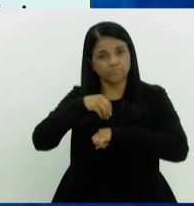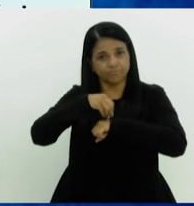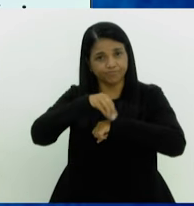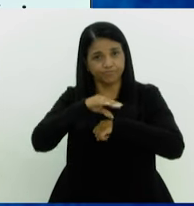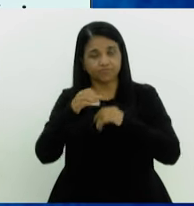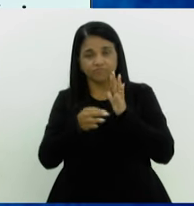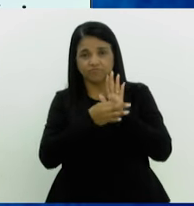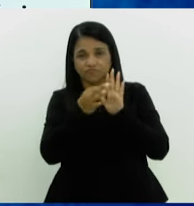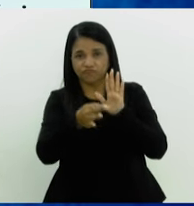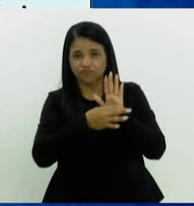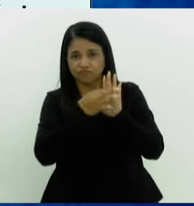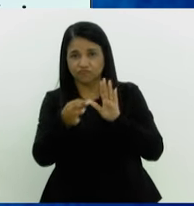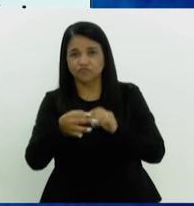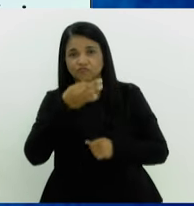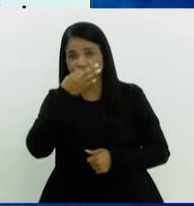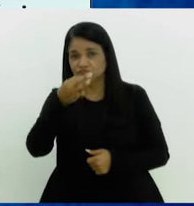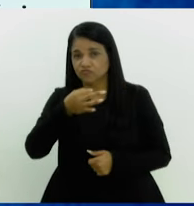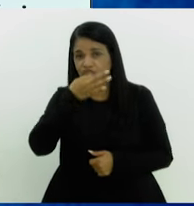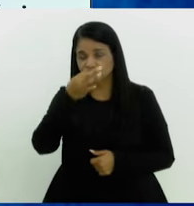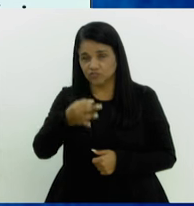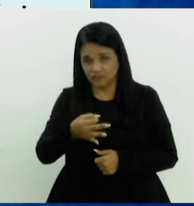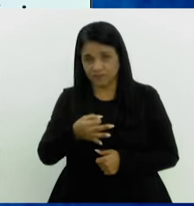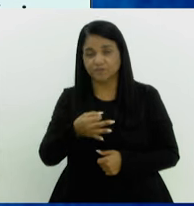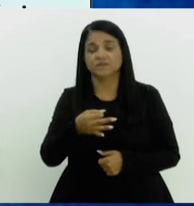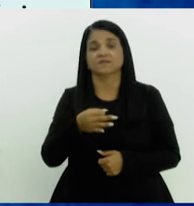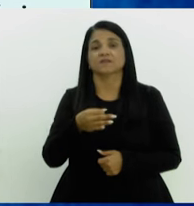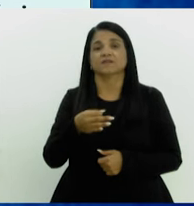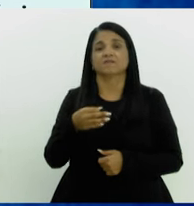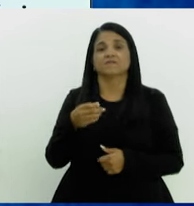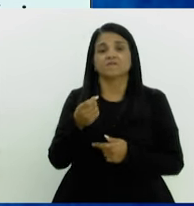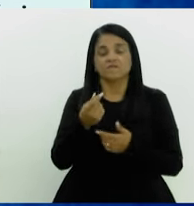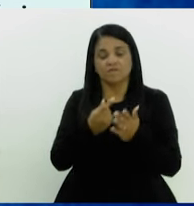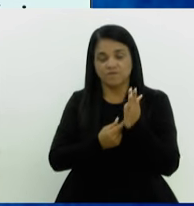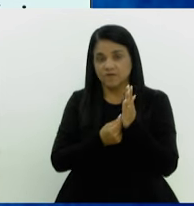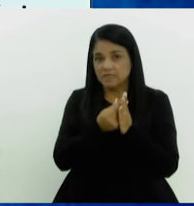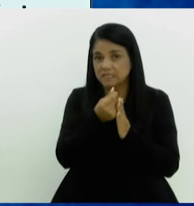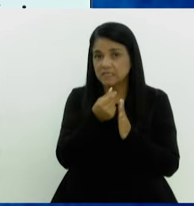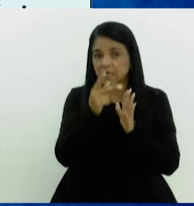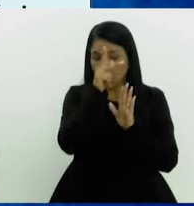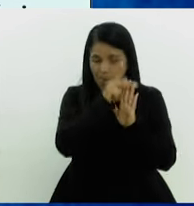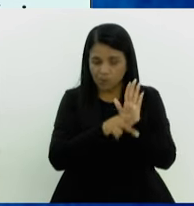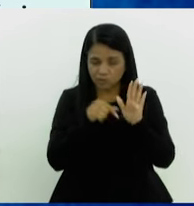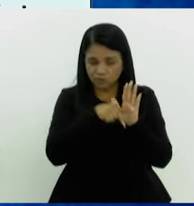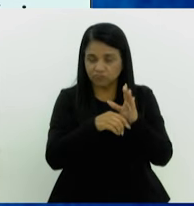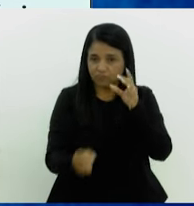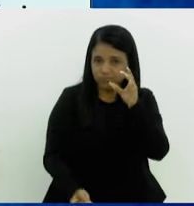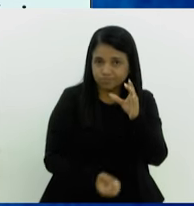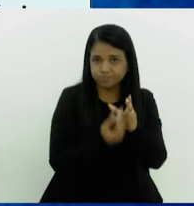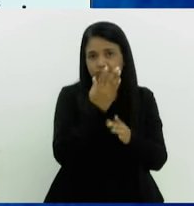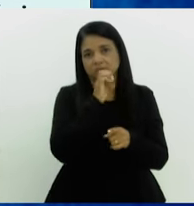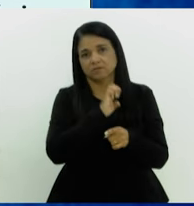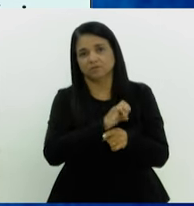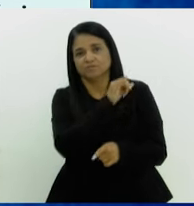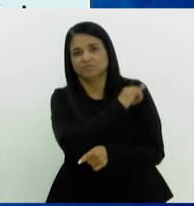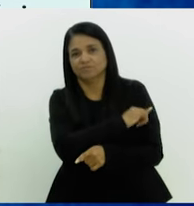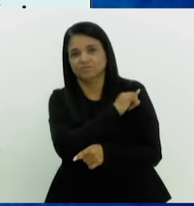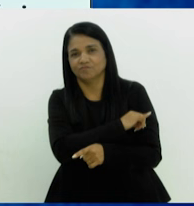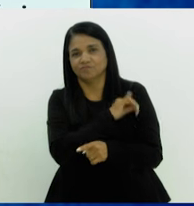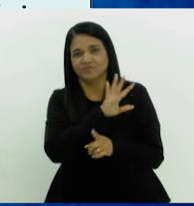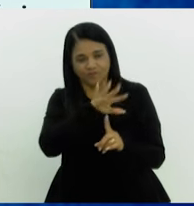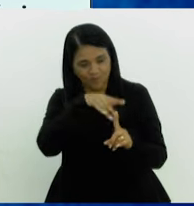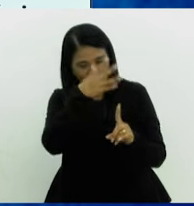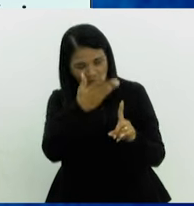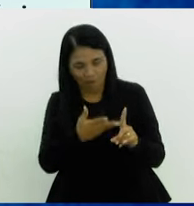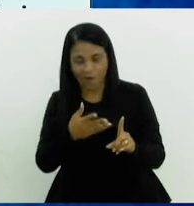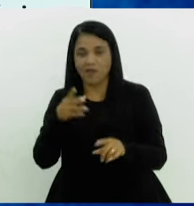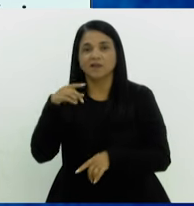financeiras aqui no Brasil o nosso projeto Pioneiro aconteceu aqui no Rio de Janeiro e a gente teve a honra de ter a deputada